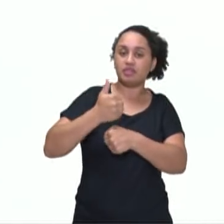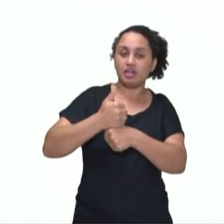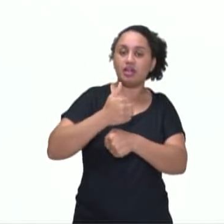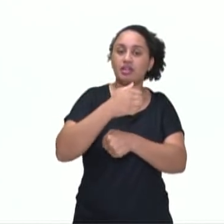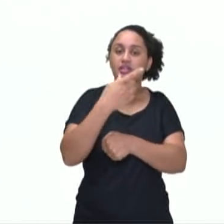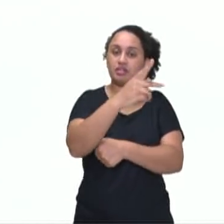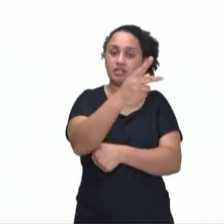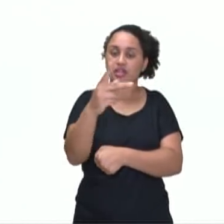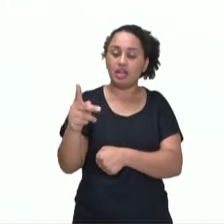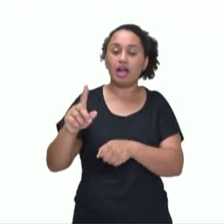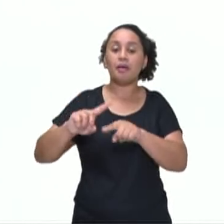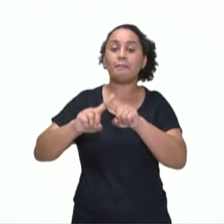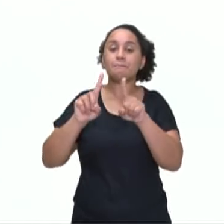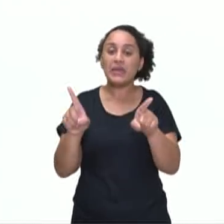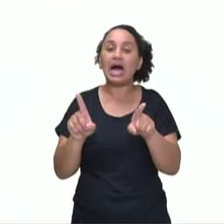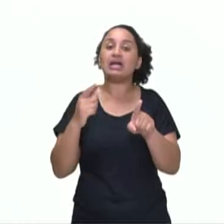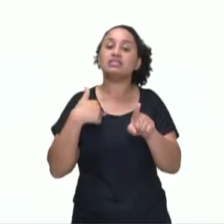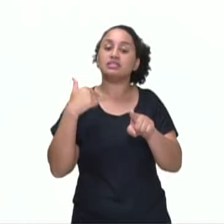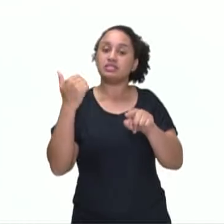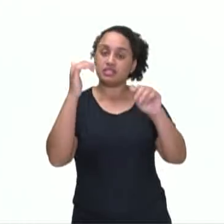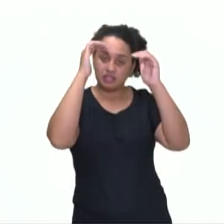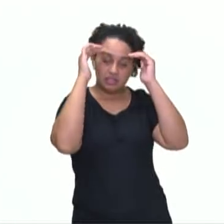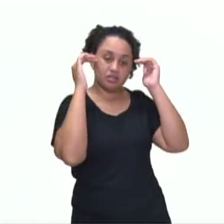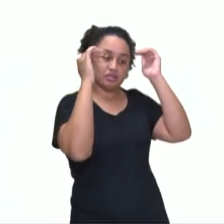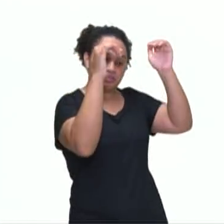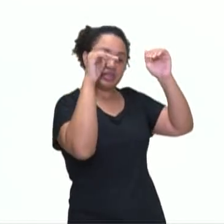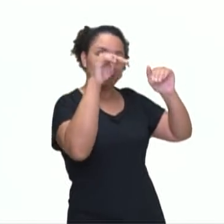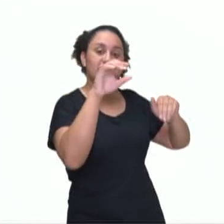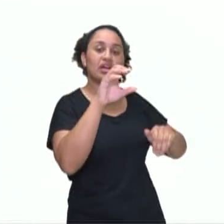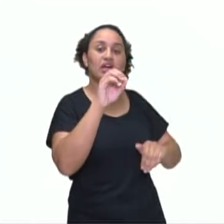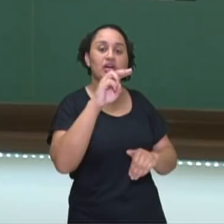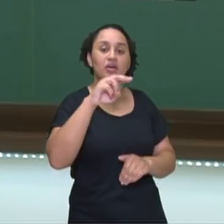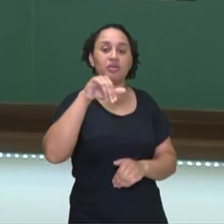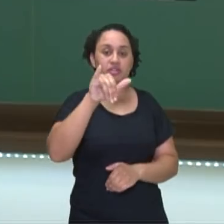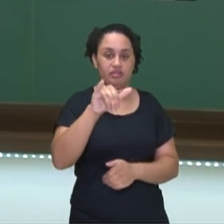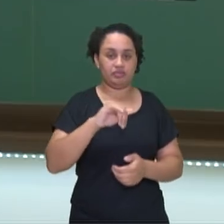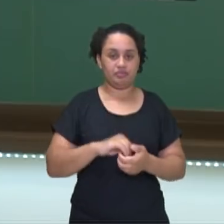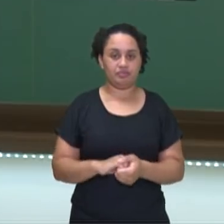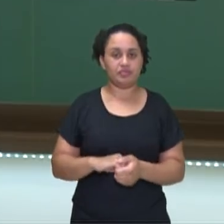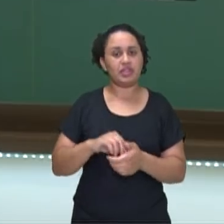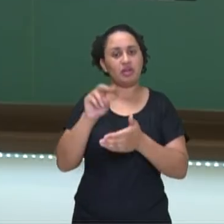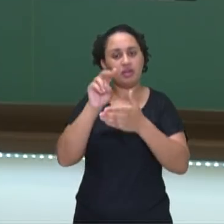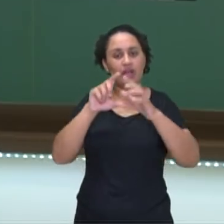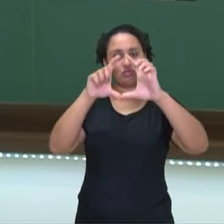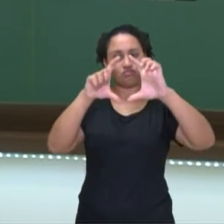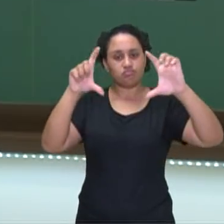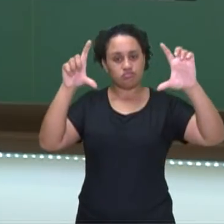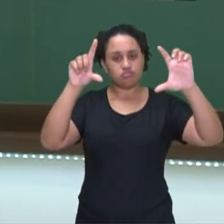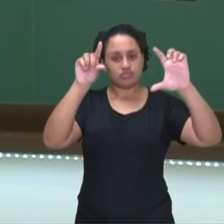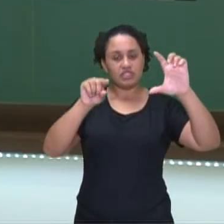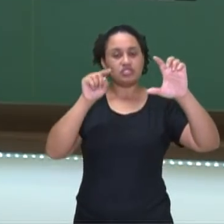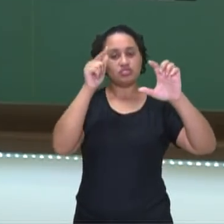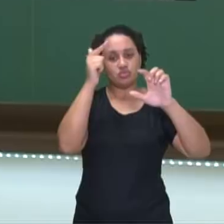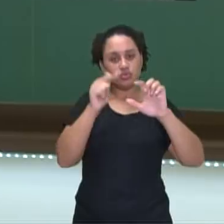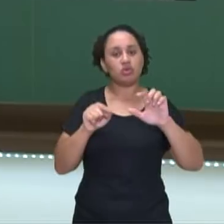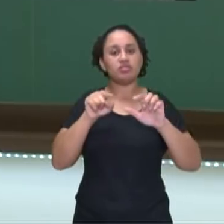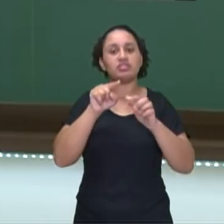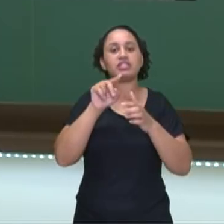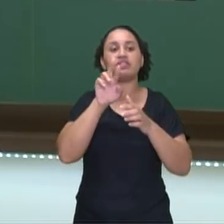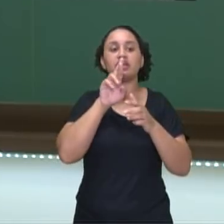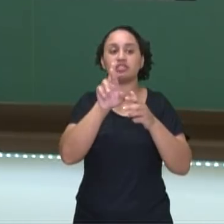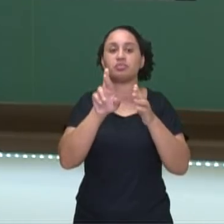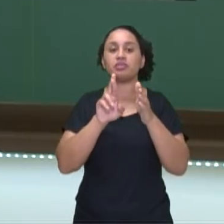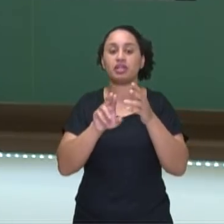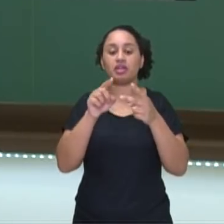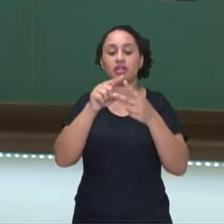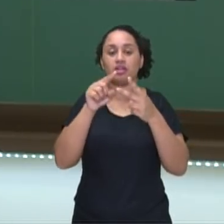membros, mas prestava obediência ao Oni. Leia esse texto de novo agora, eu vou te dar um tempinho e você vai responder essas